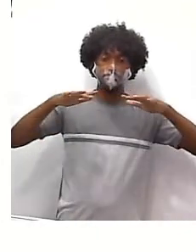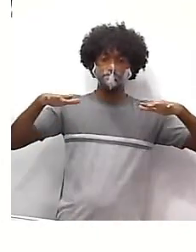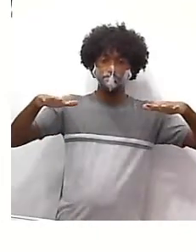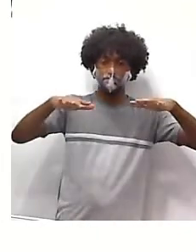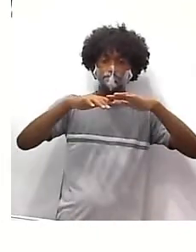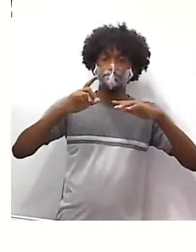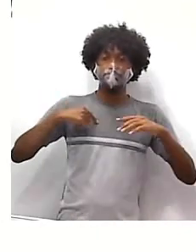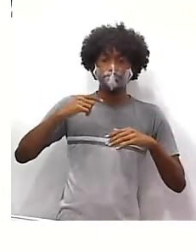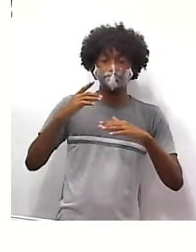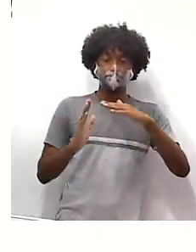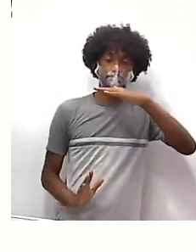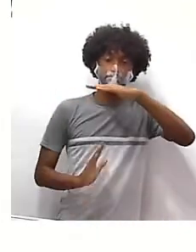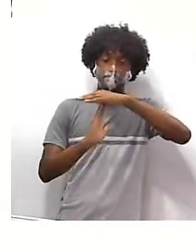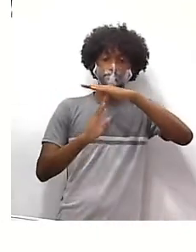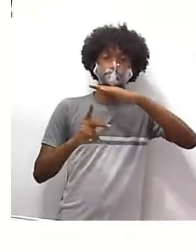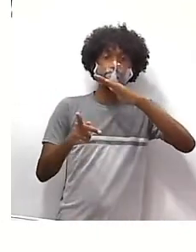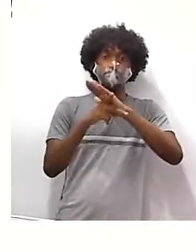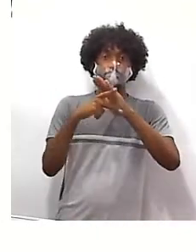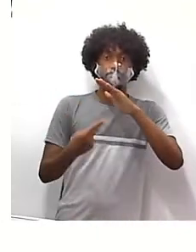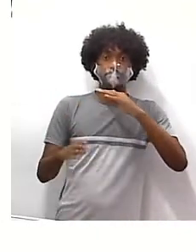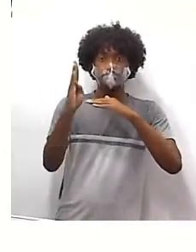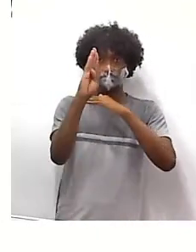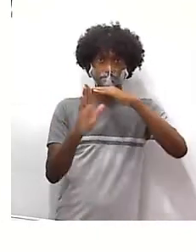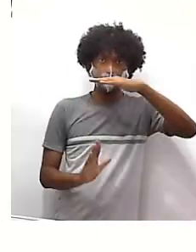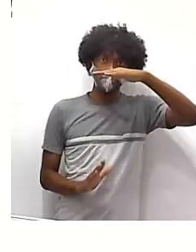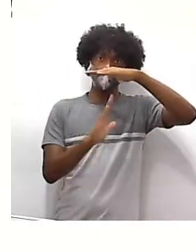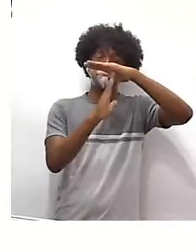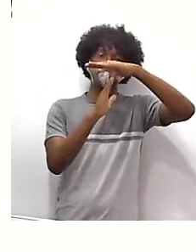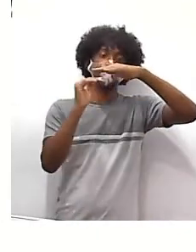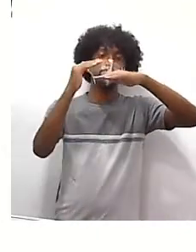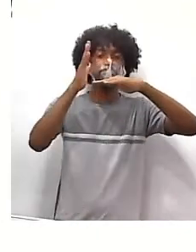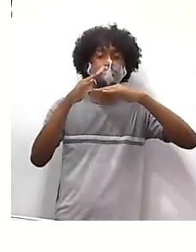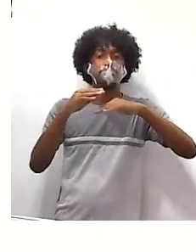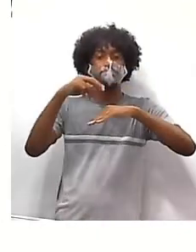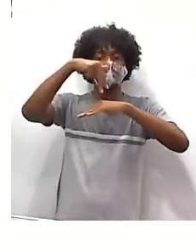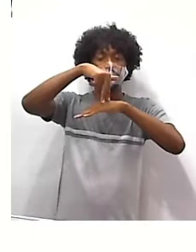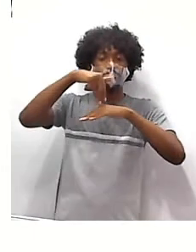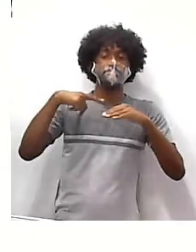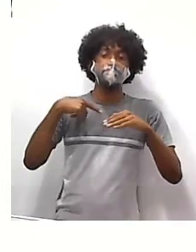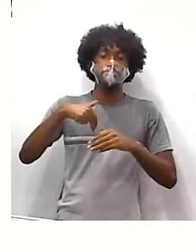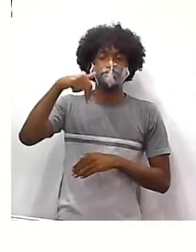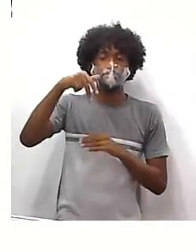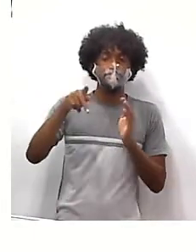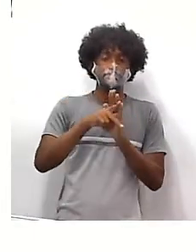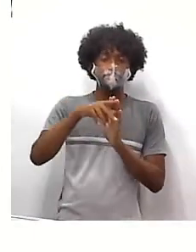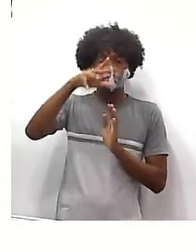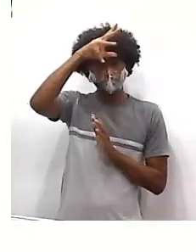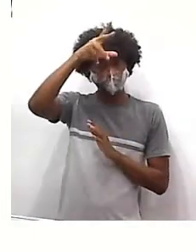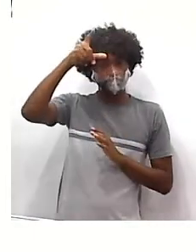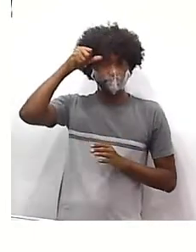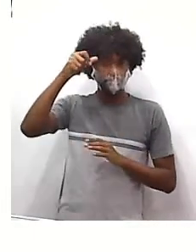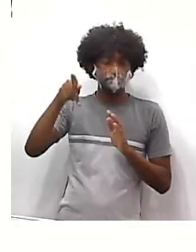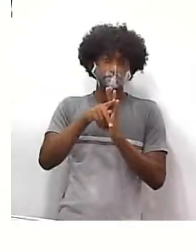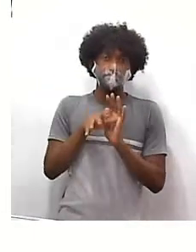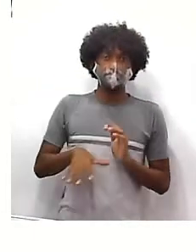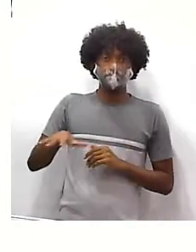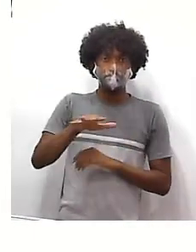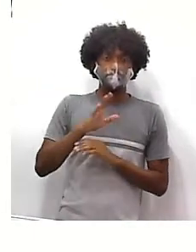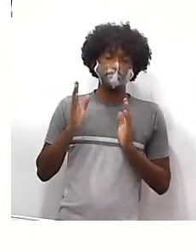considerado o ponto mais alto do Brasil, ele se localiza no norte do estado do Amazonas, que tem mais